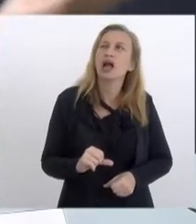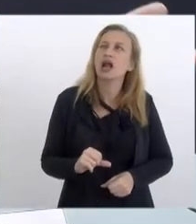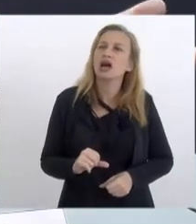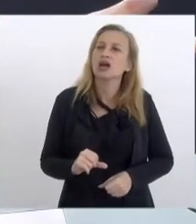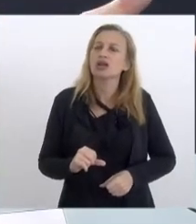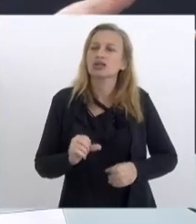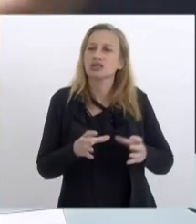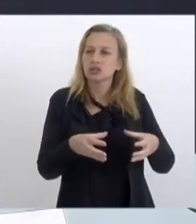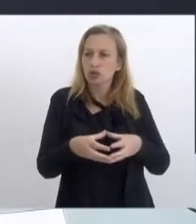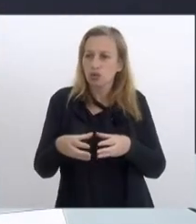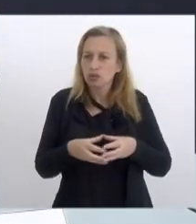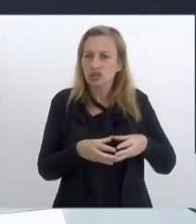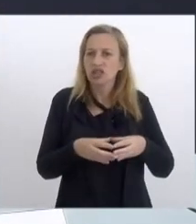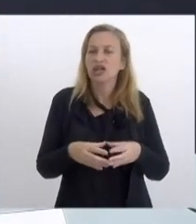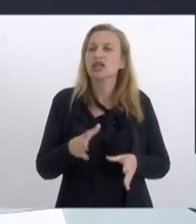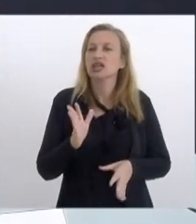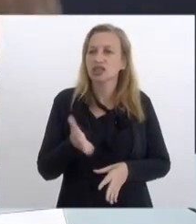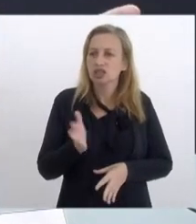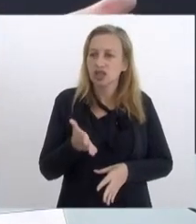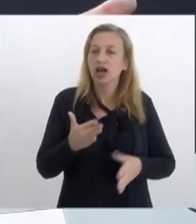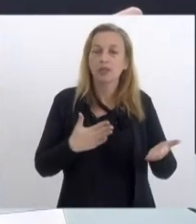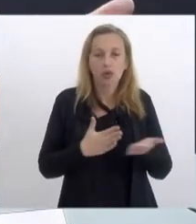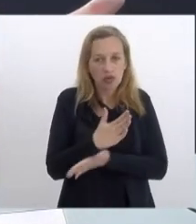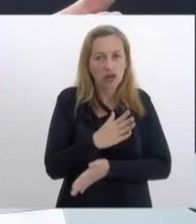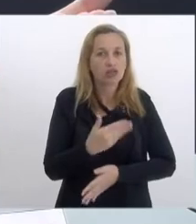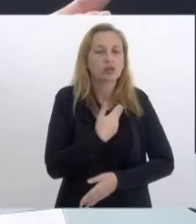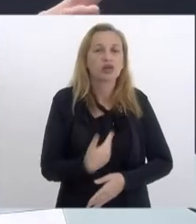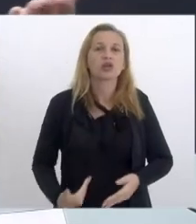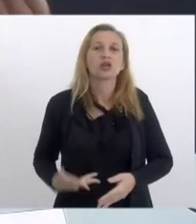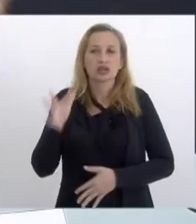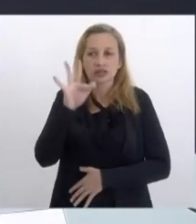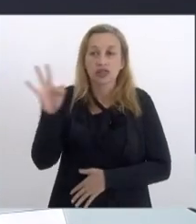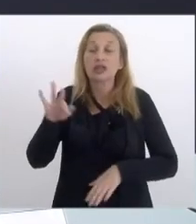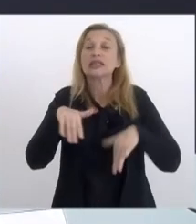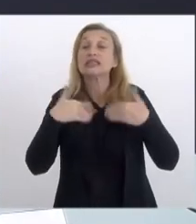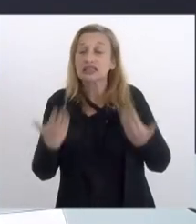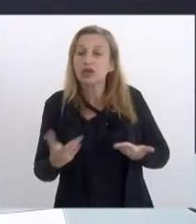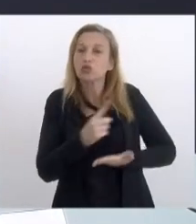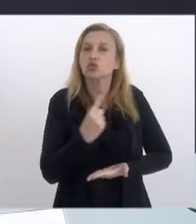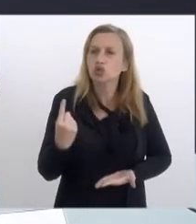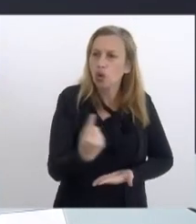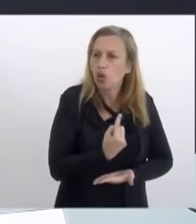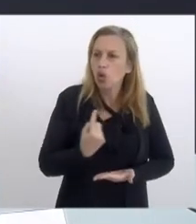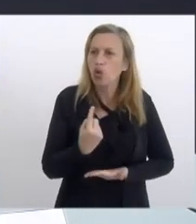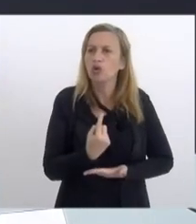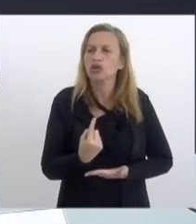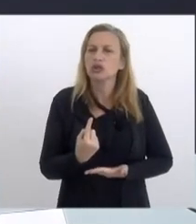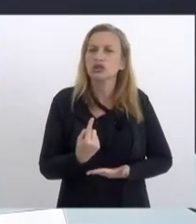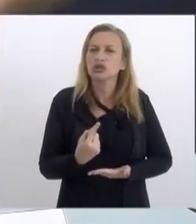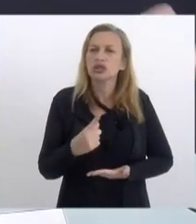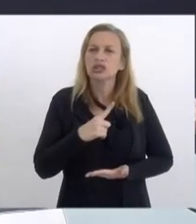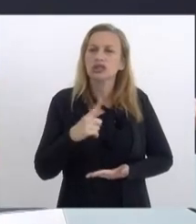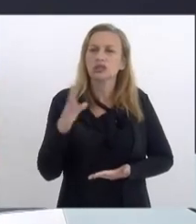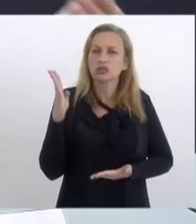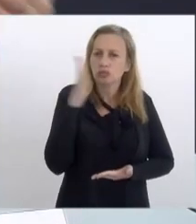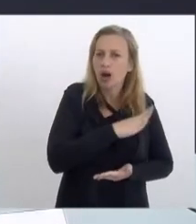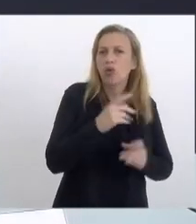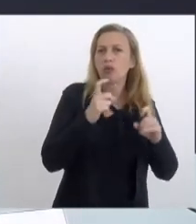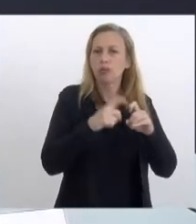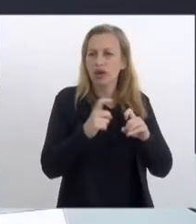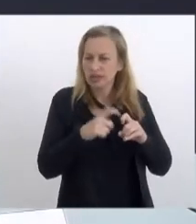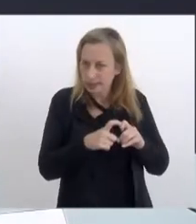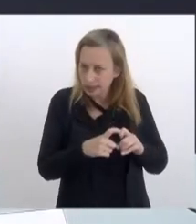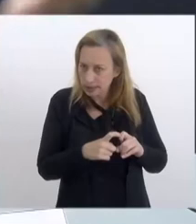30 comunidades que estão já aprovadas pelo governo federal. Então, nós, como tem os maus médicos, né,